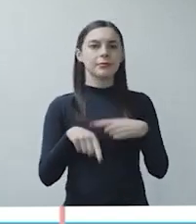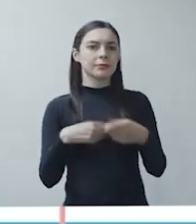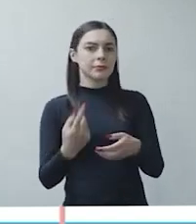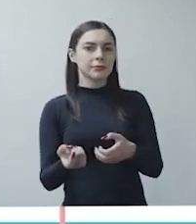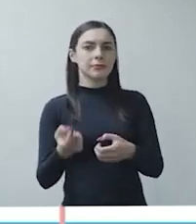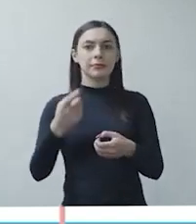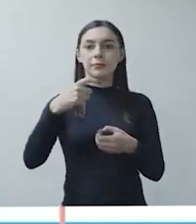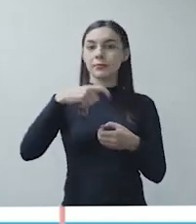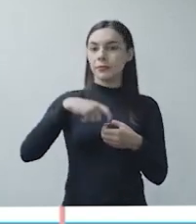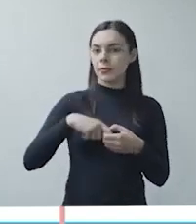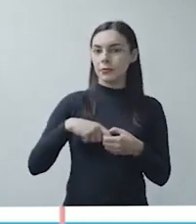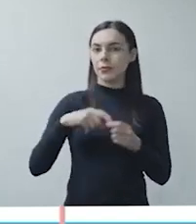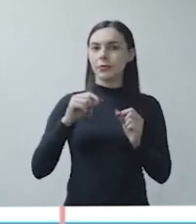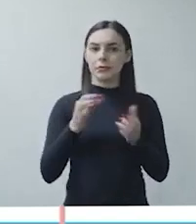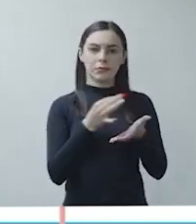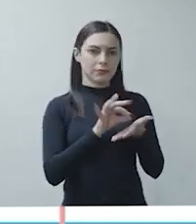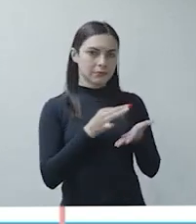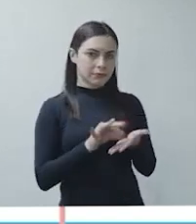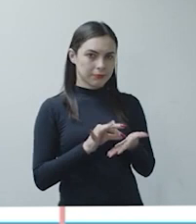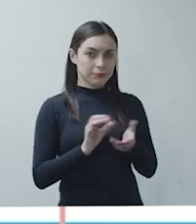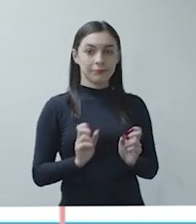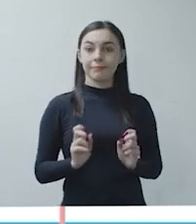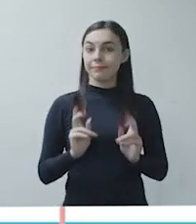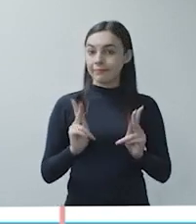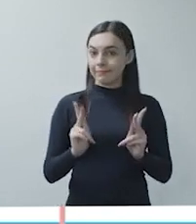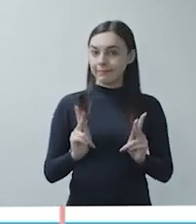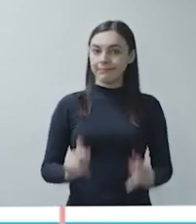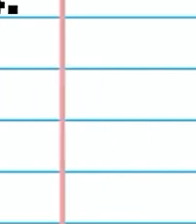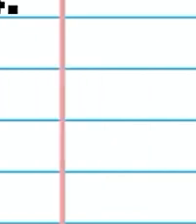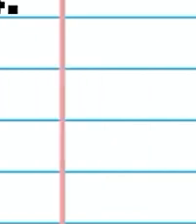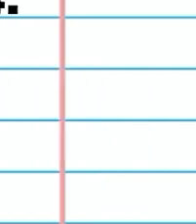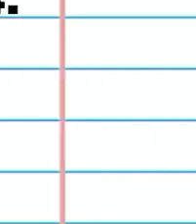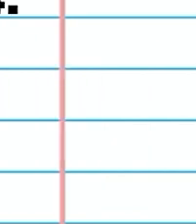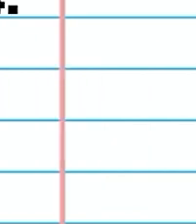já retornaremos para fazer a correção, certo?